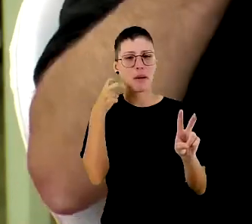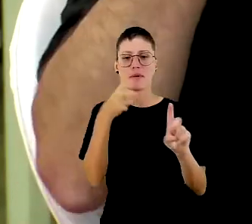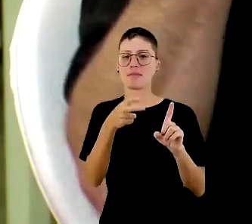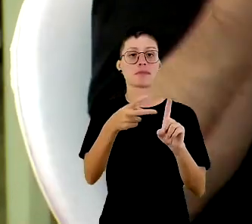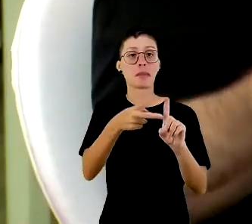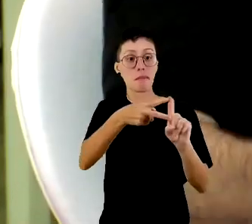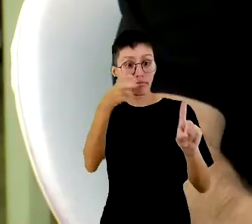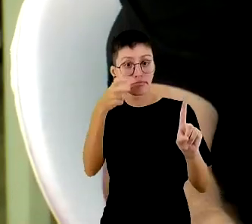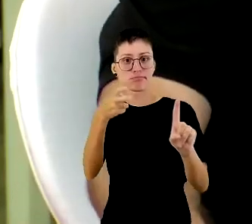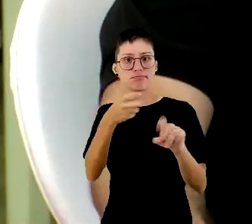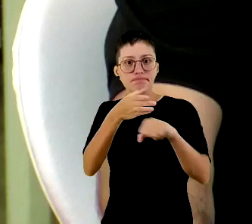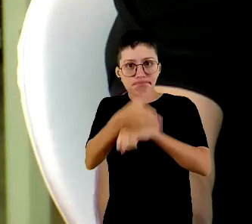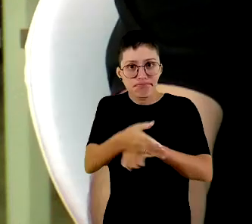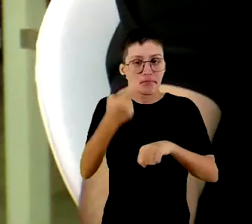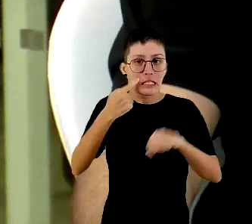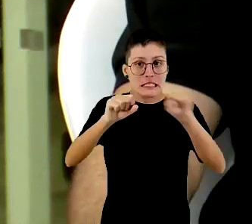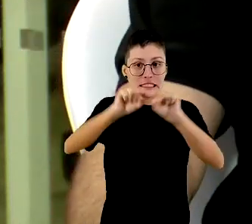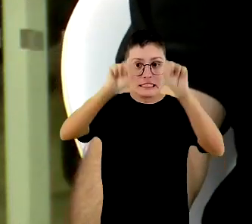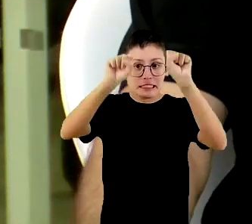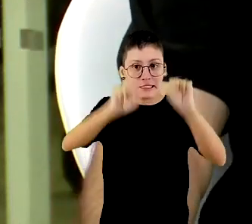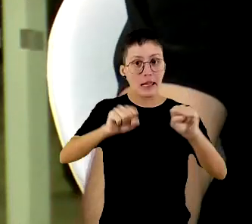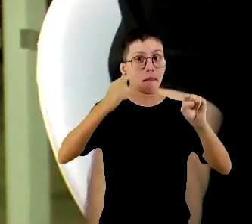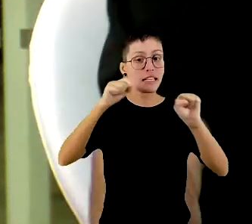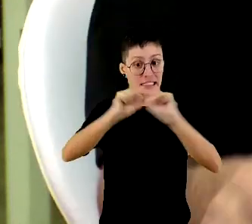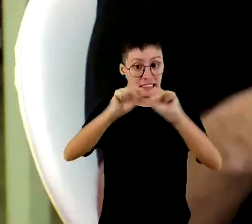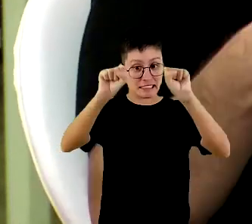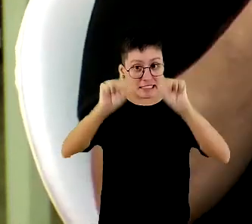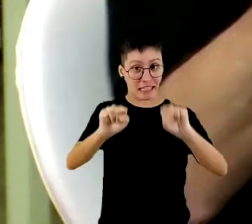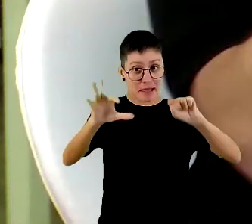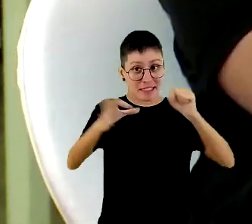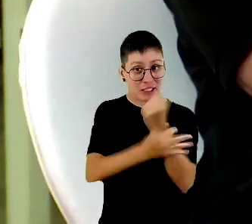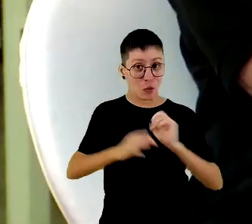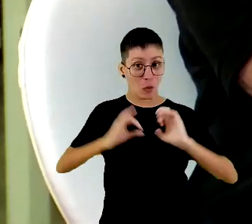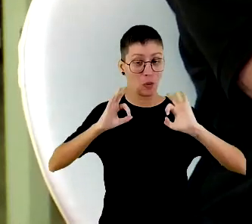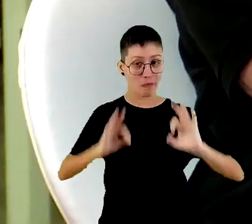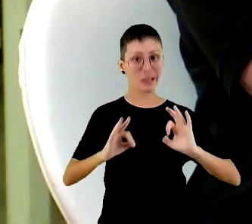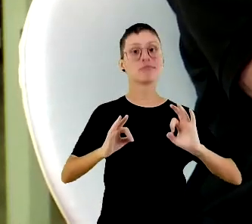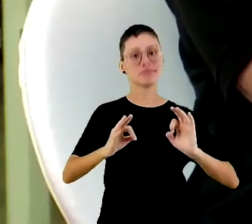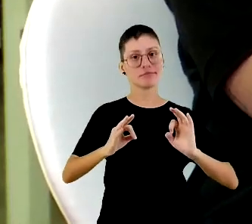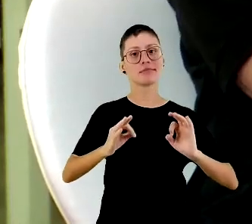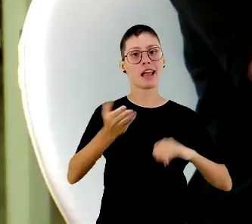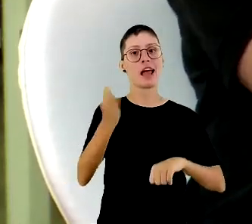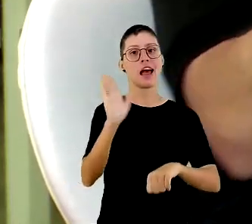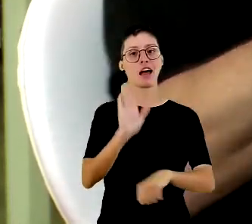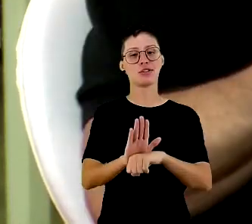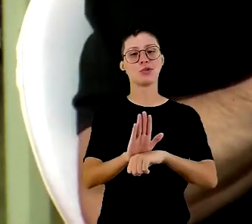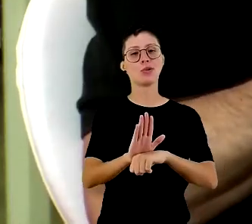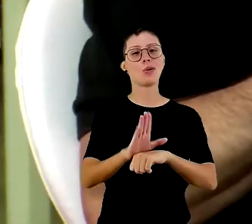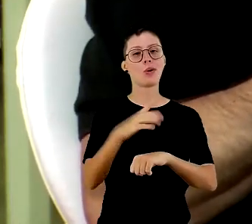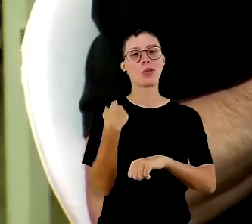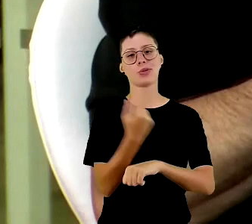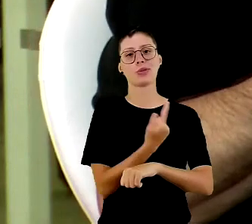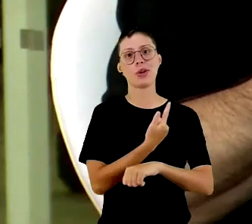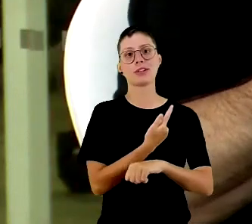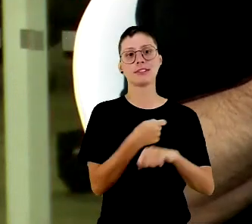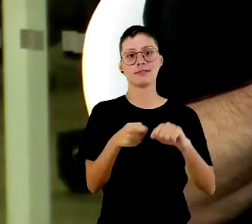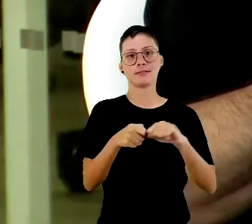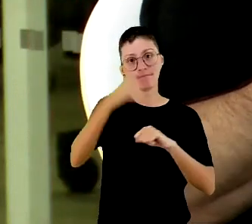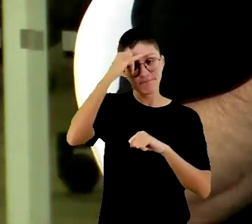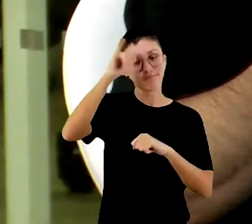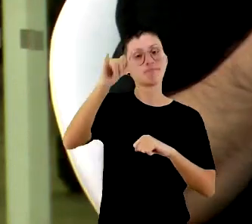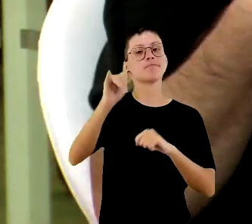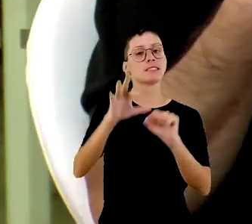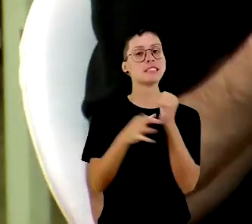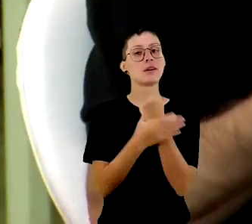para garantir a integridade do sistema, permitiu com que a gente ajudasse as startups também a se proteger e proteger mais os dados dos seus